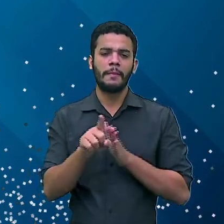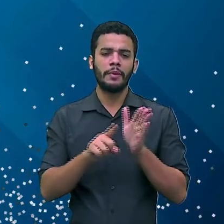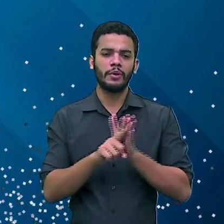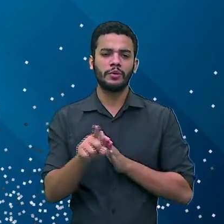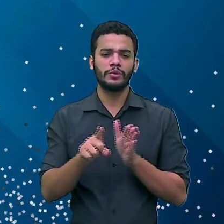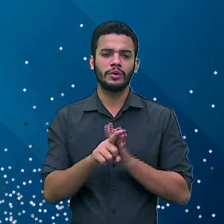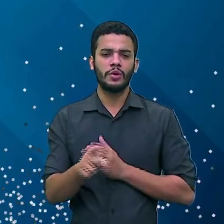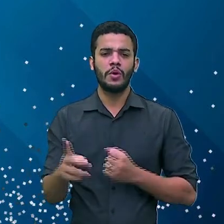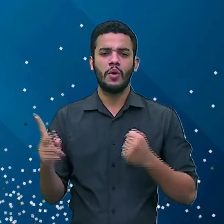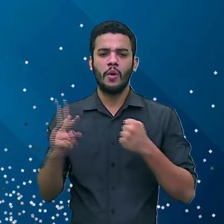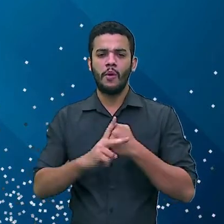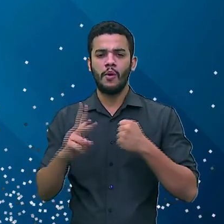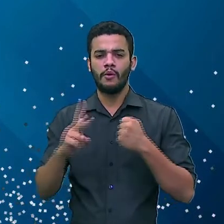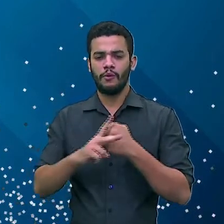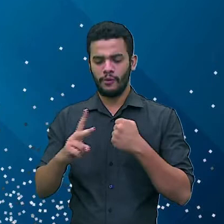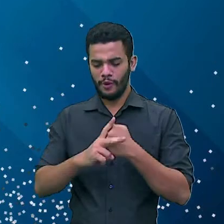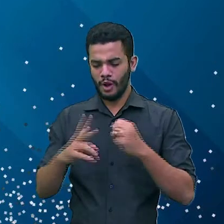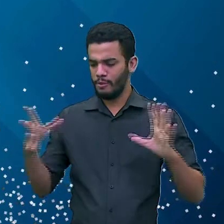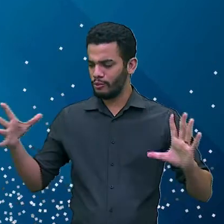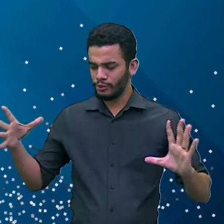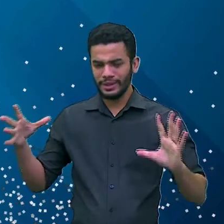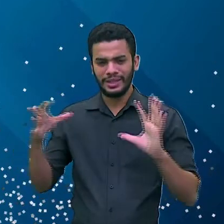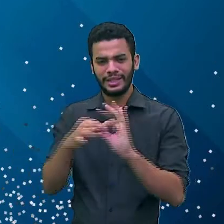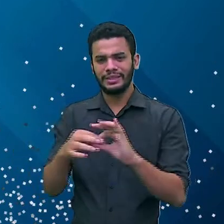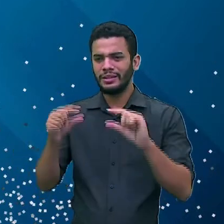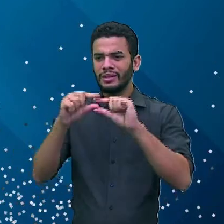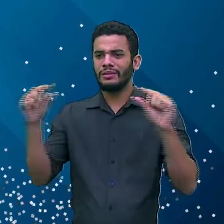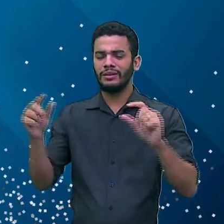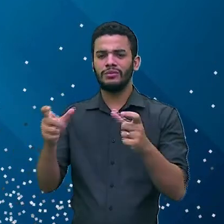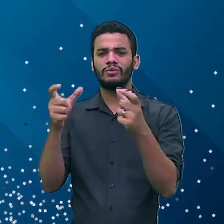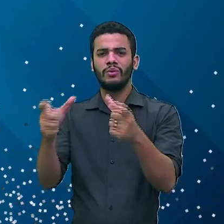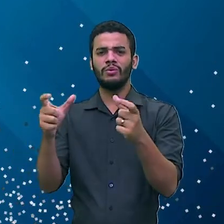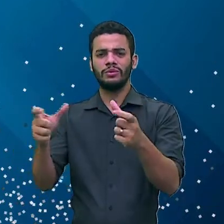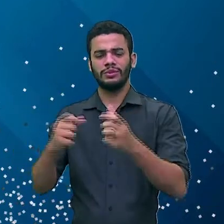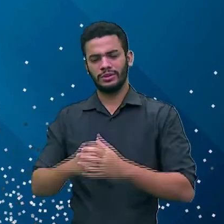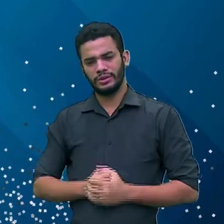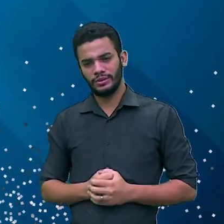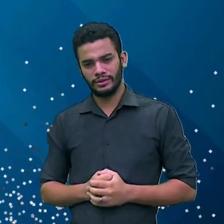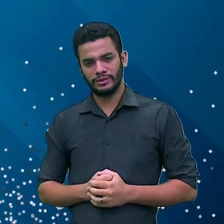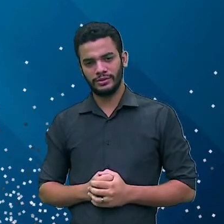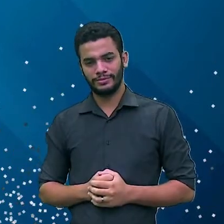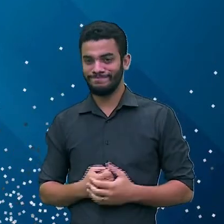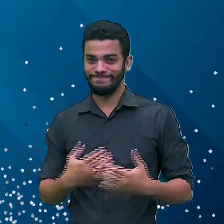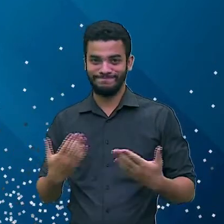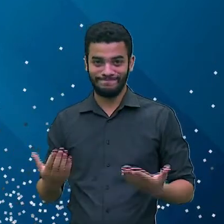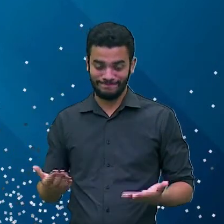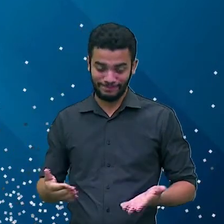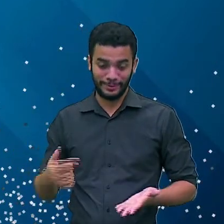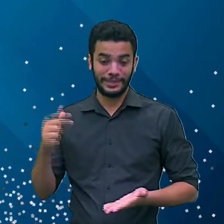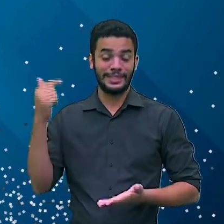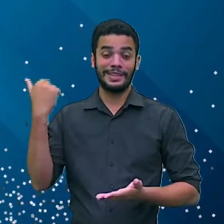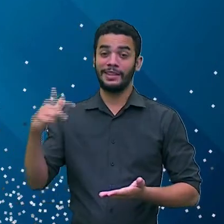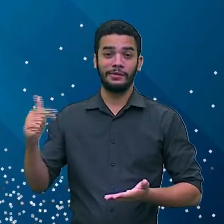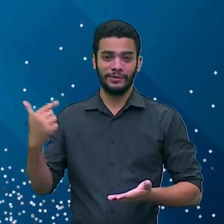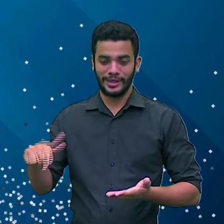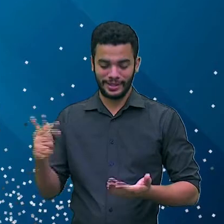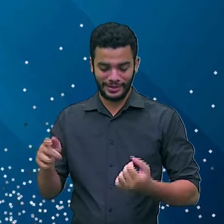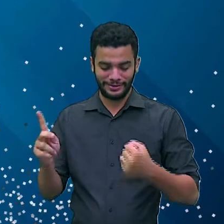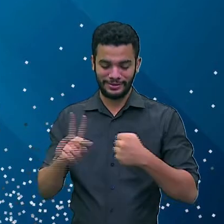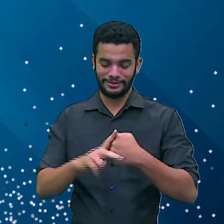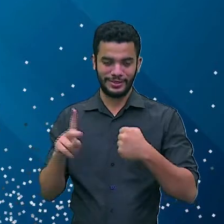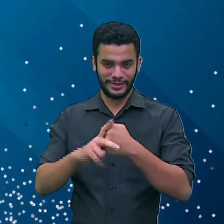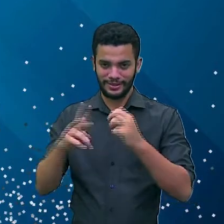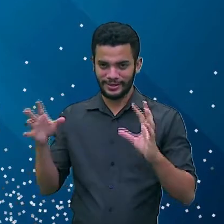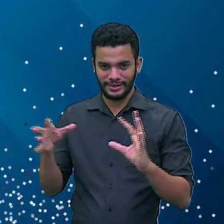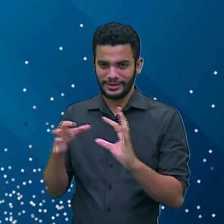de ligação? Ah, não tem o verbo de ligação. Pois é. Nem sempre nós vamos ter o verbo de ligação